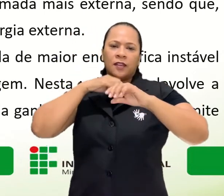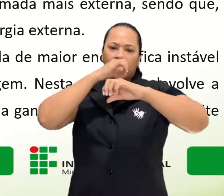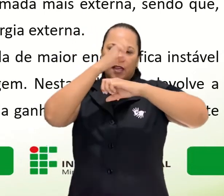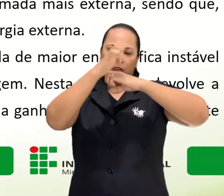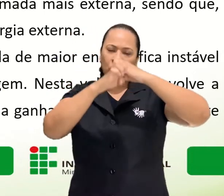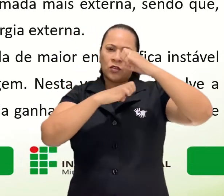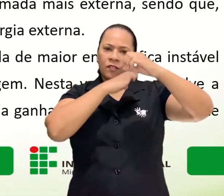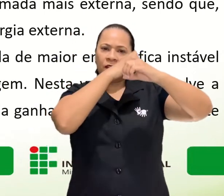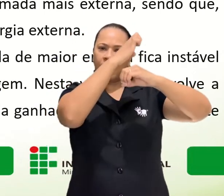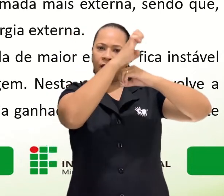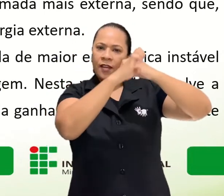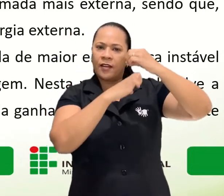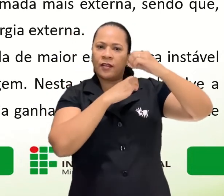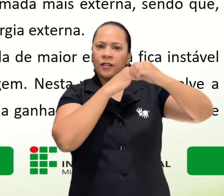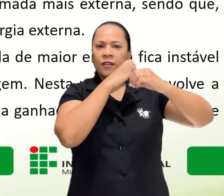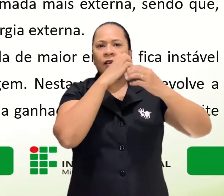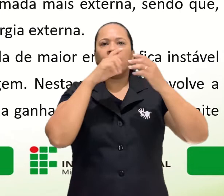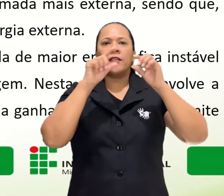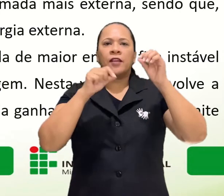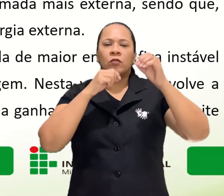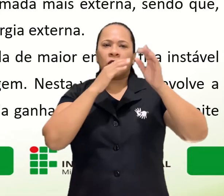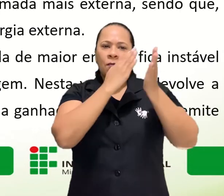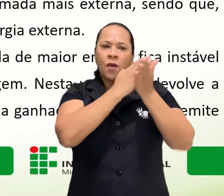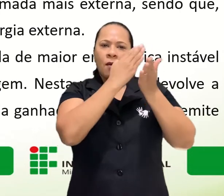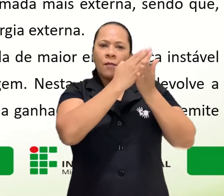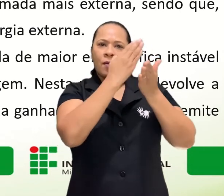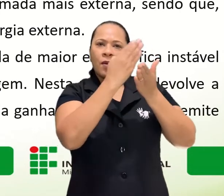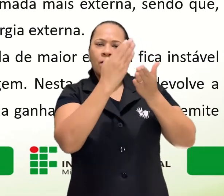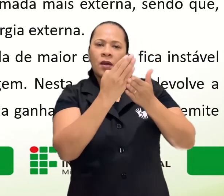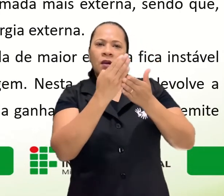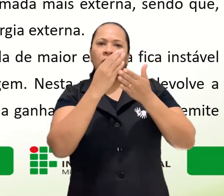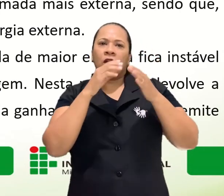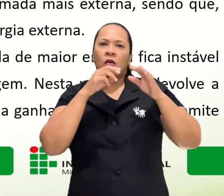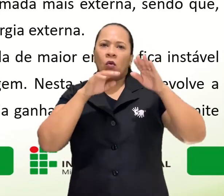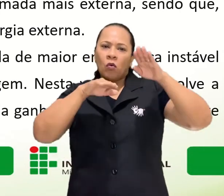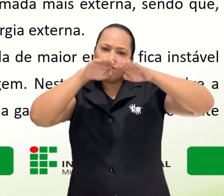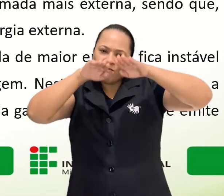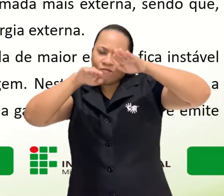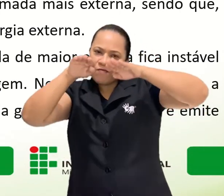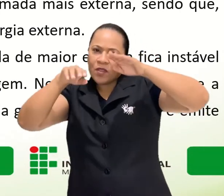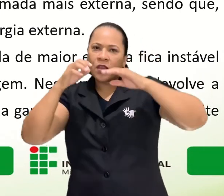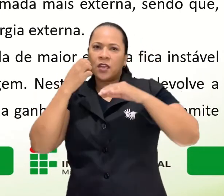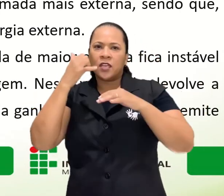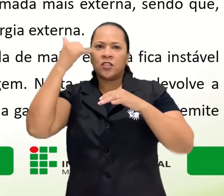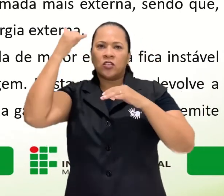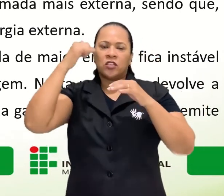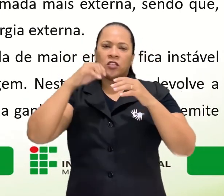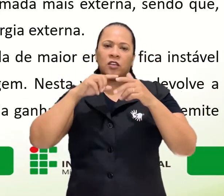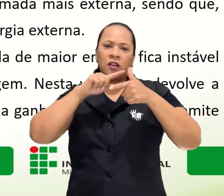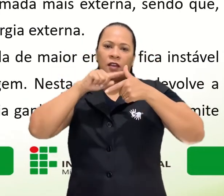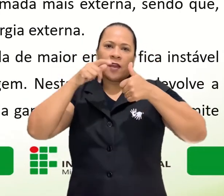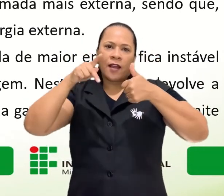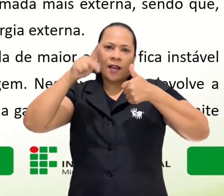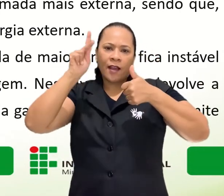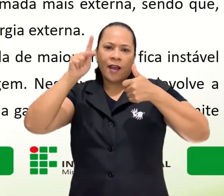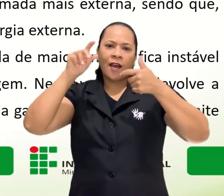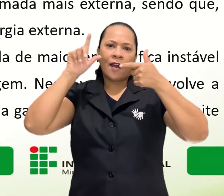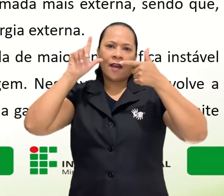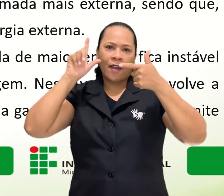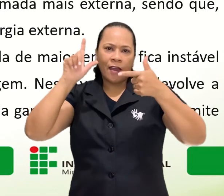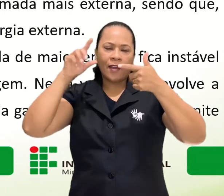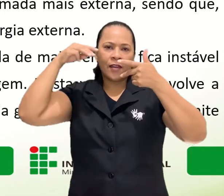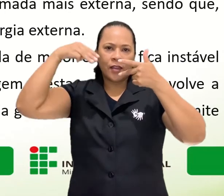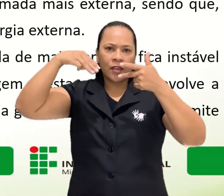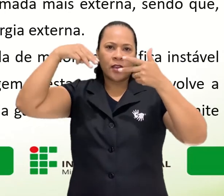átomo está dividida em camadas ou níveis de energia K, L, M,